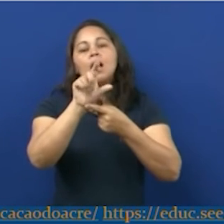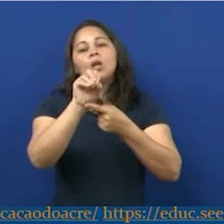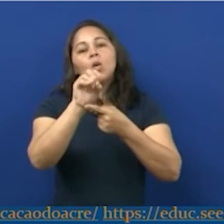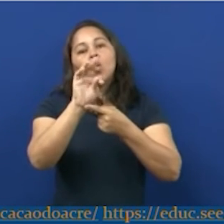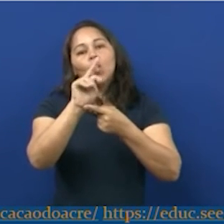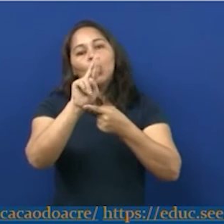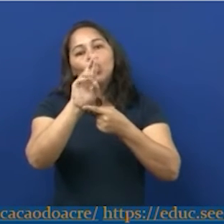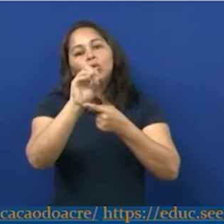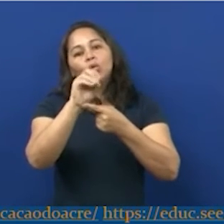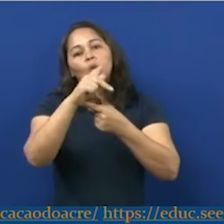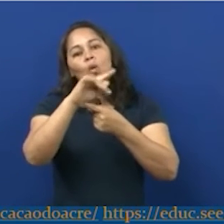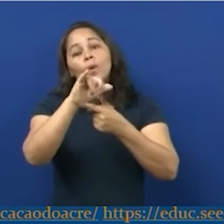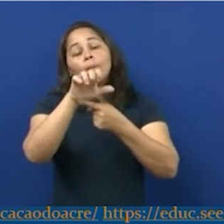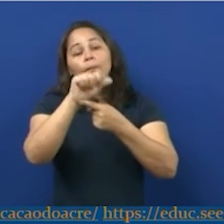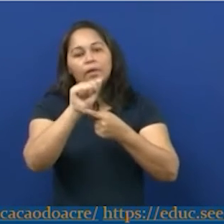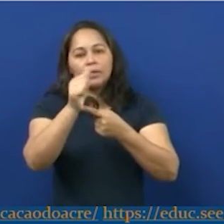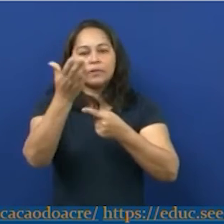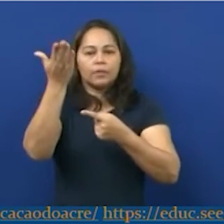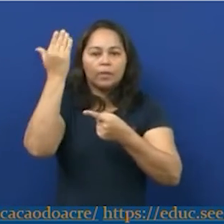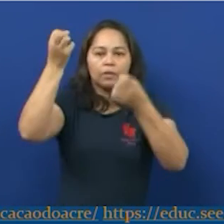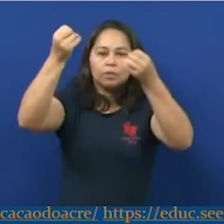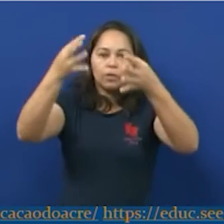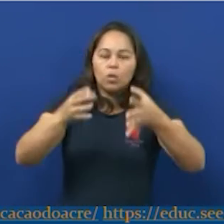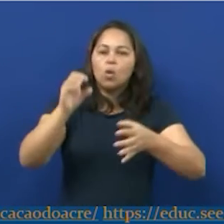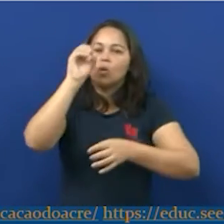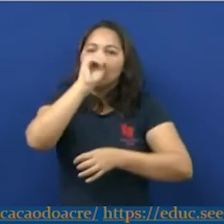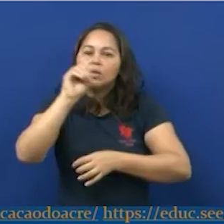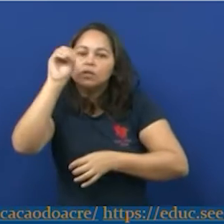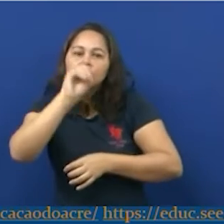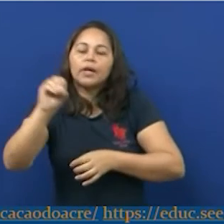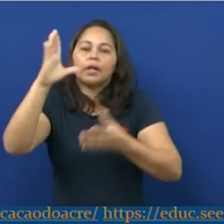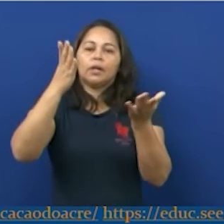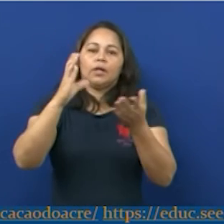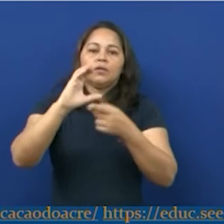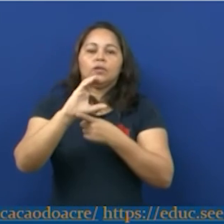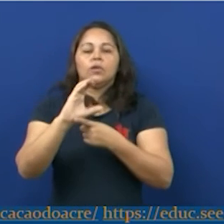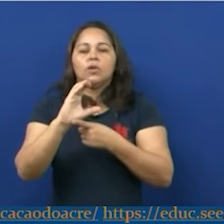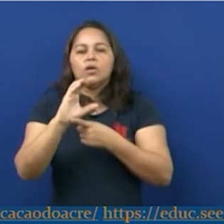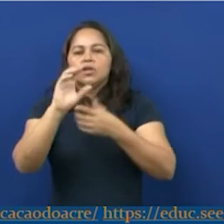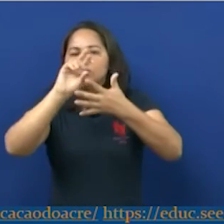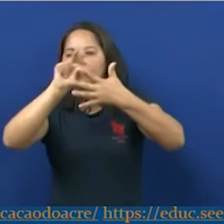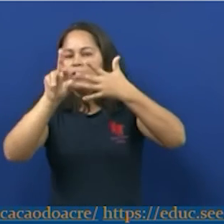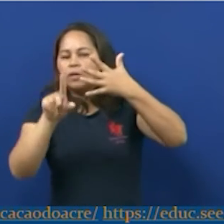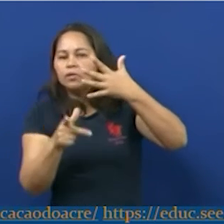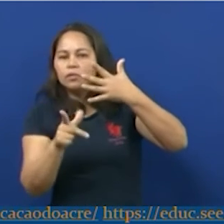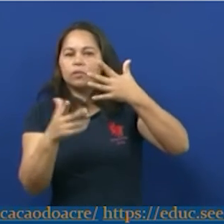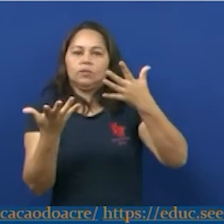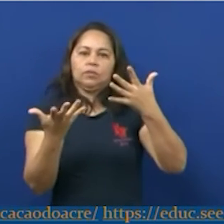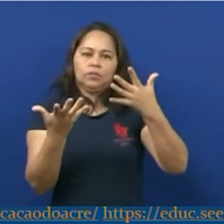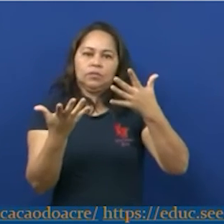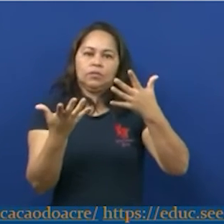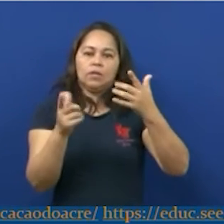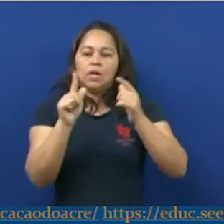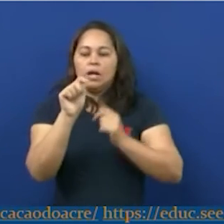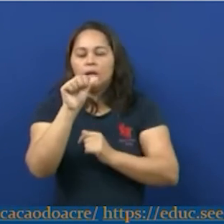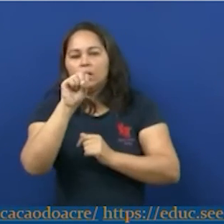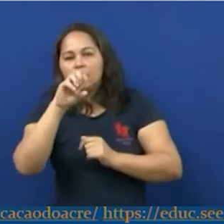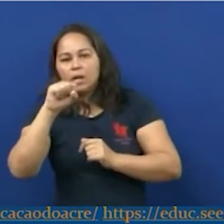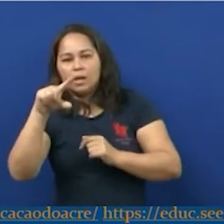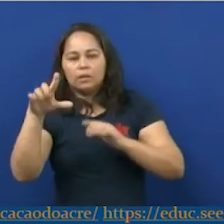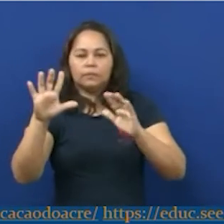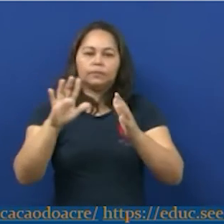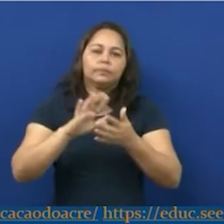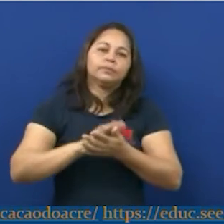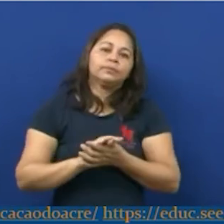aí como nós falamos anteriormente, no caso do oxigênio, no caso do carbono, no caso do enxofre e no caso do fósforo.